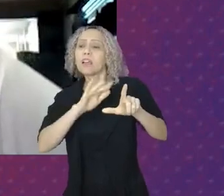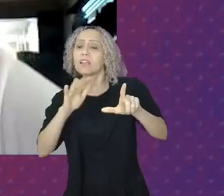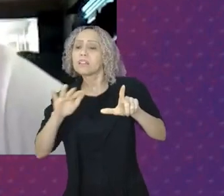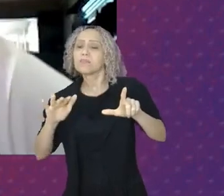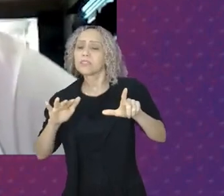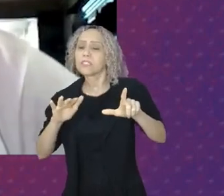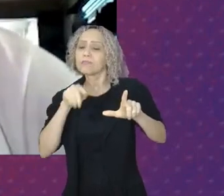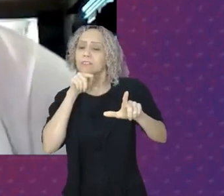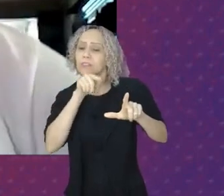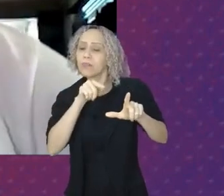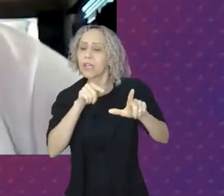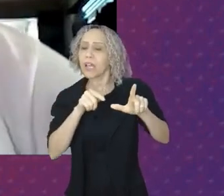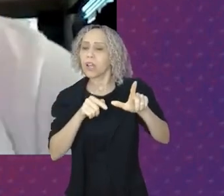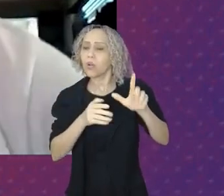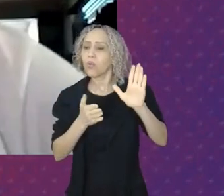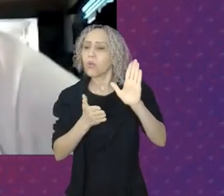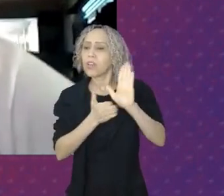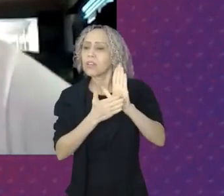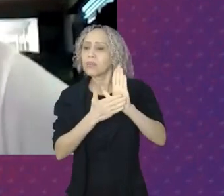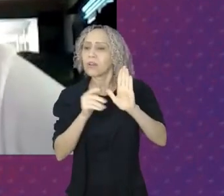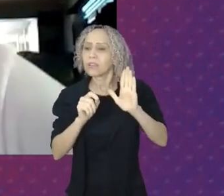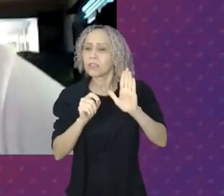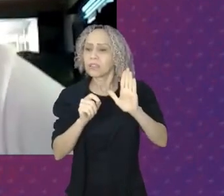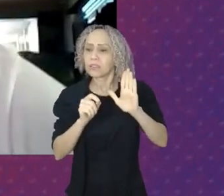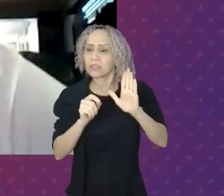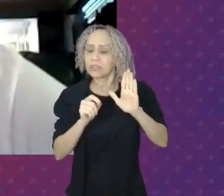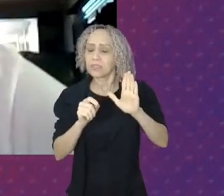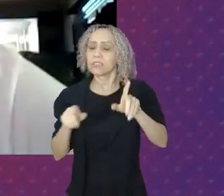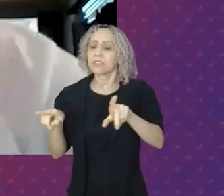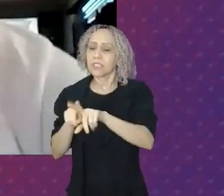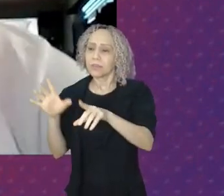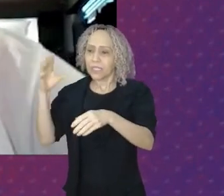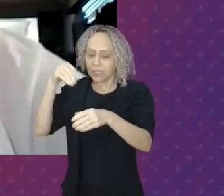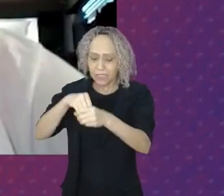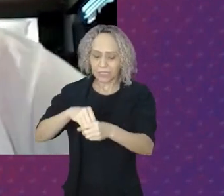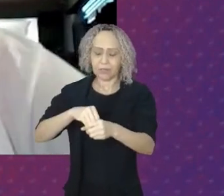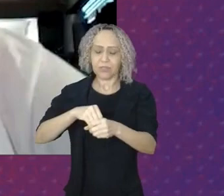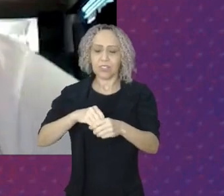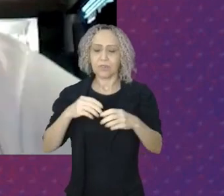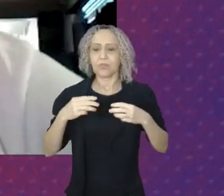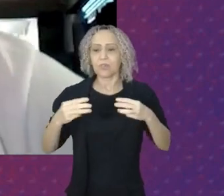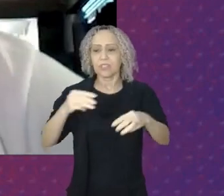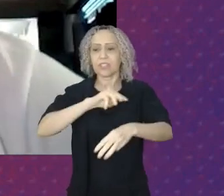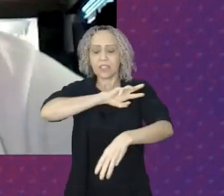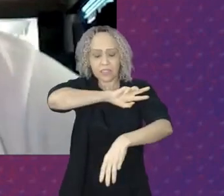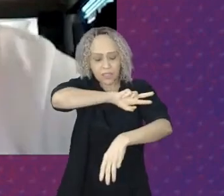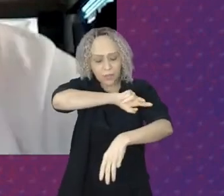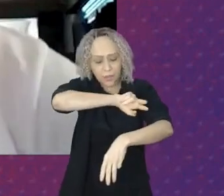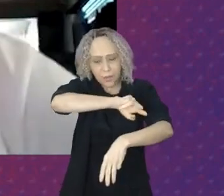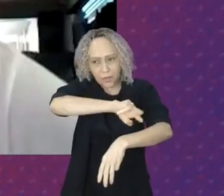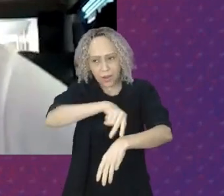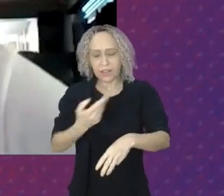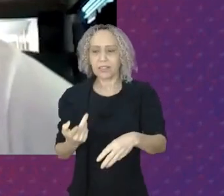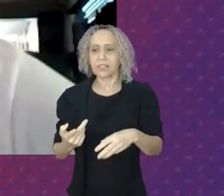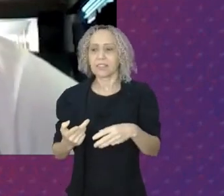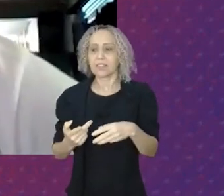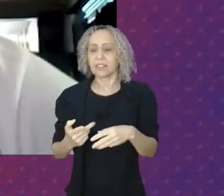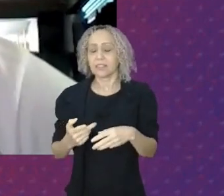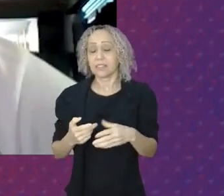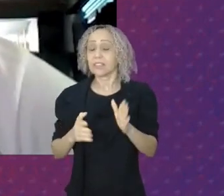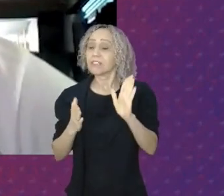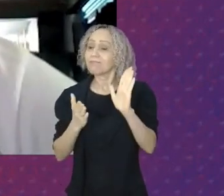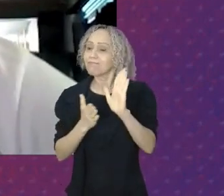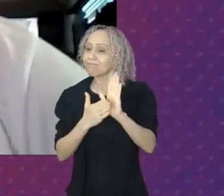pauta, e coloca dentro do Ministério da Igualdade Racial uma política LGBT, que também vai trabalhar com essa